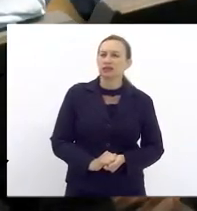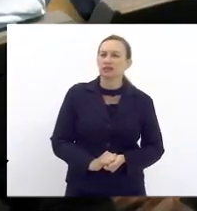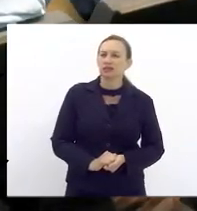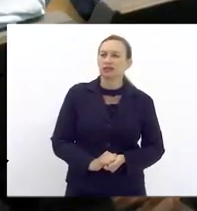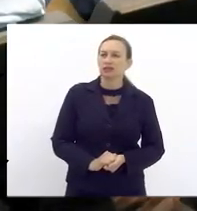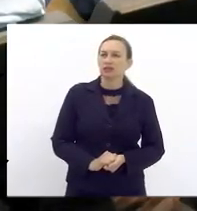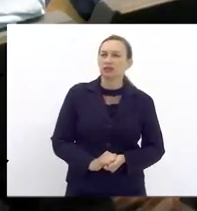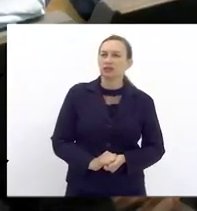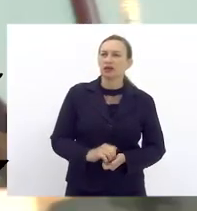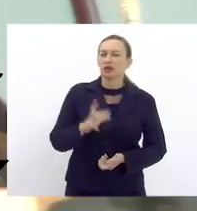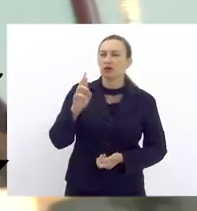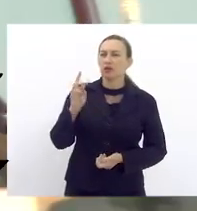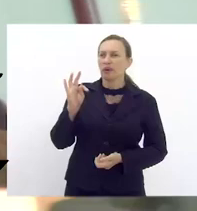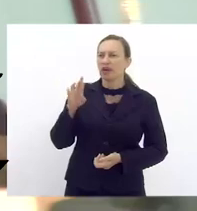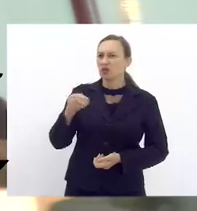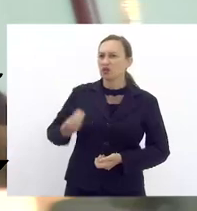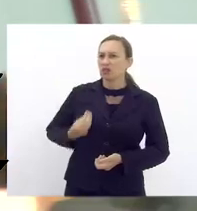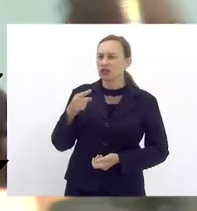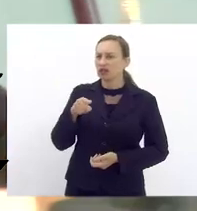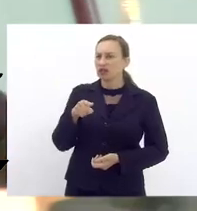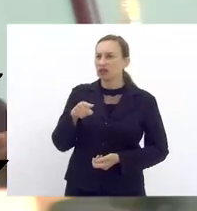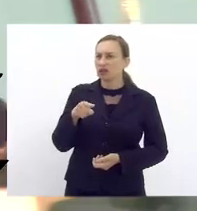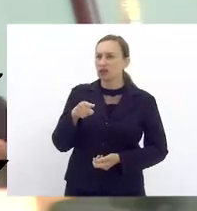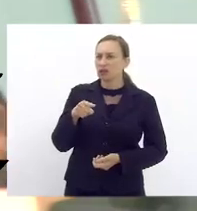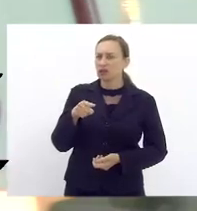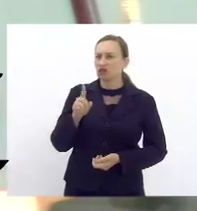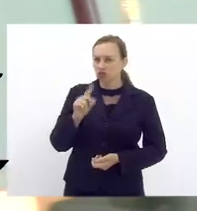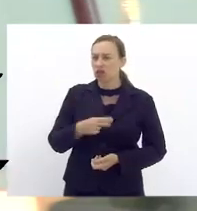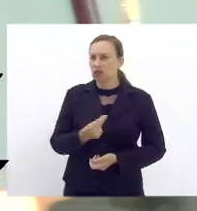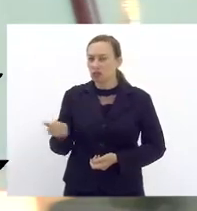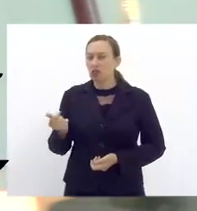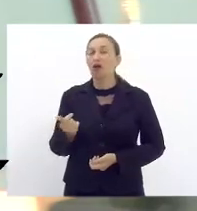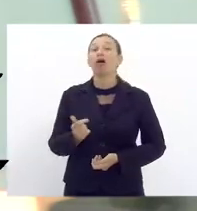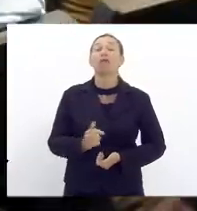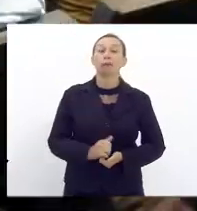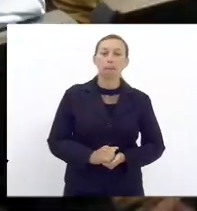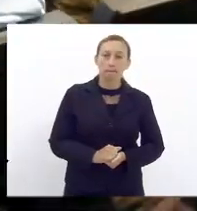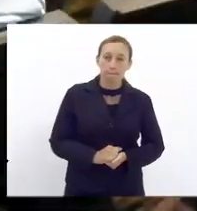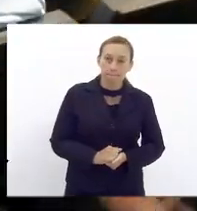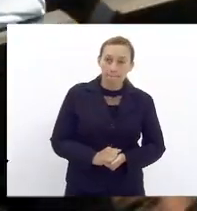Roberta não tá aí já foi